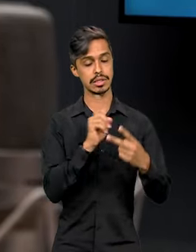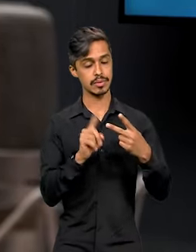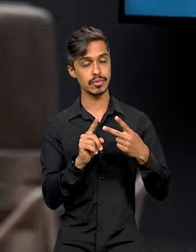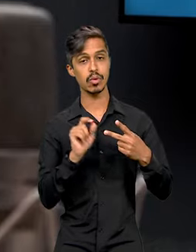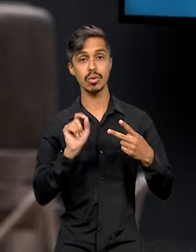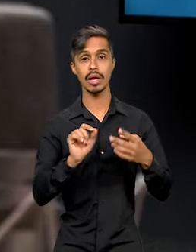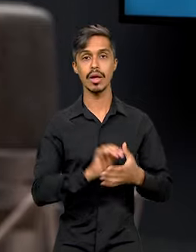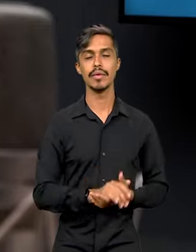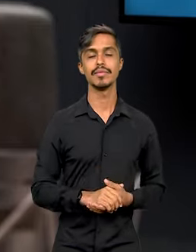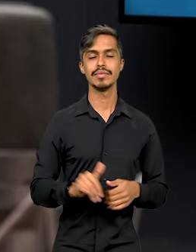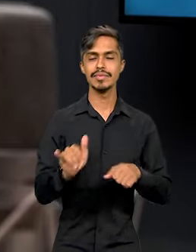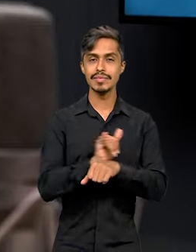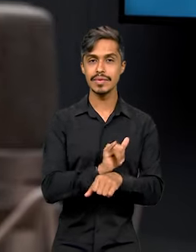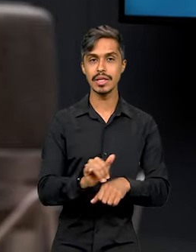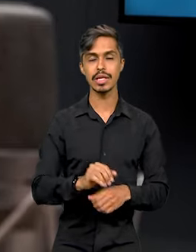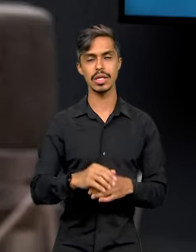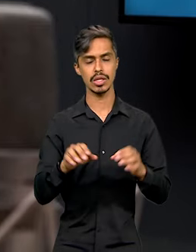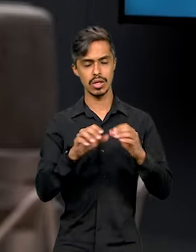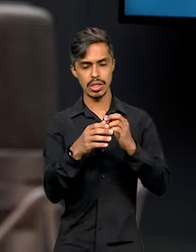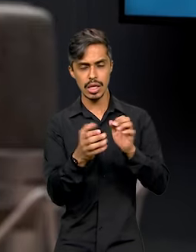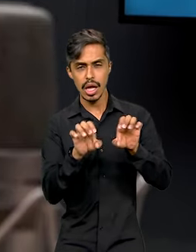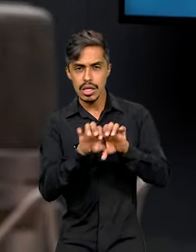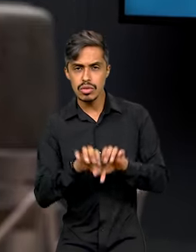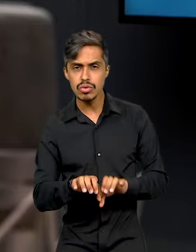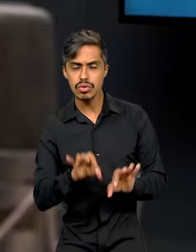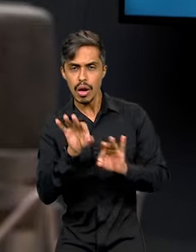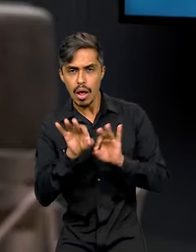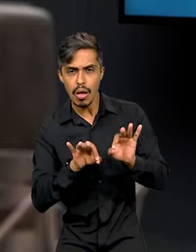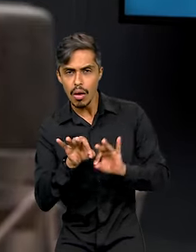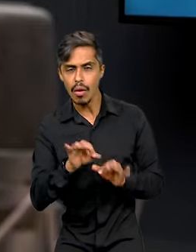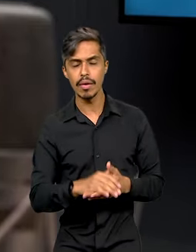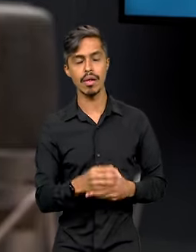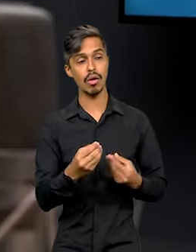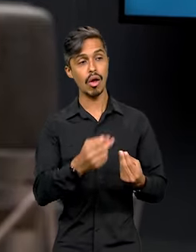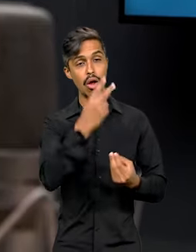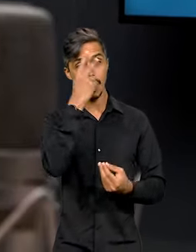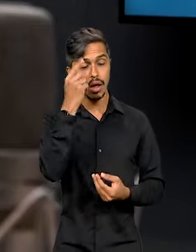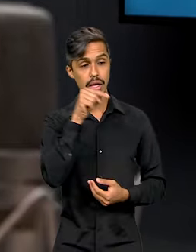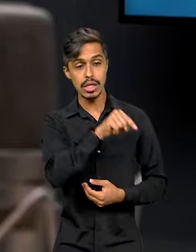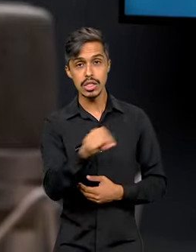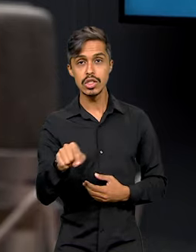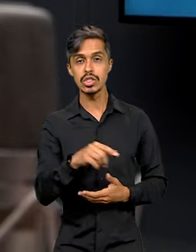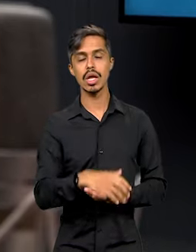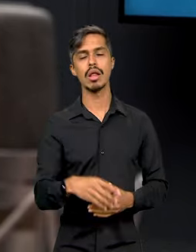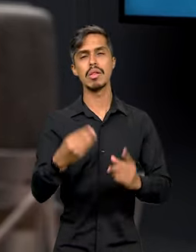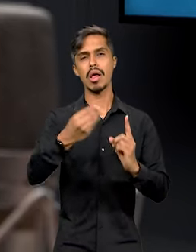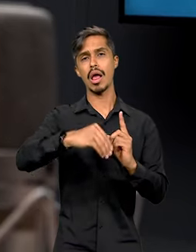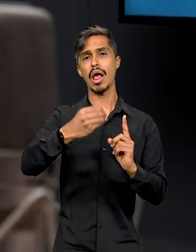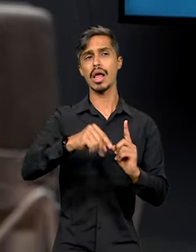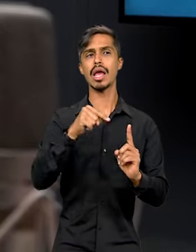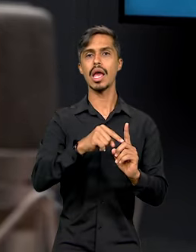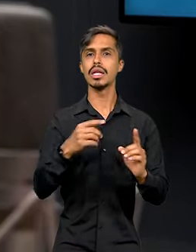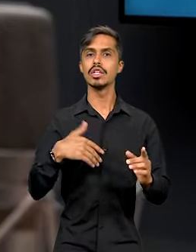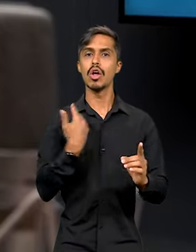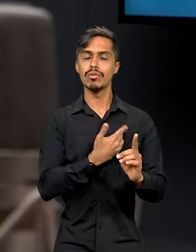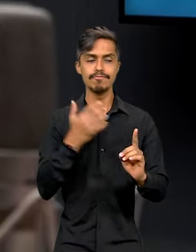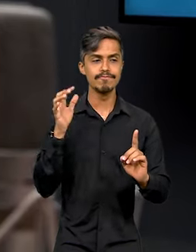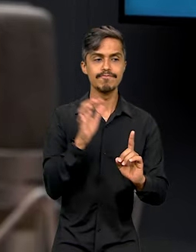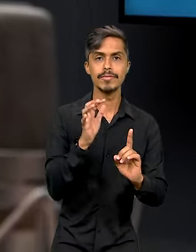goberno sempre sido no estrutural decir como aquelas pessoas que está em situação de vulnerabilidade